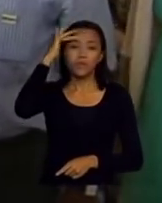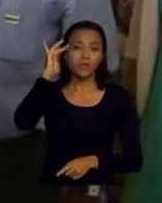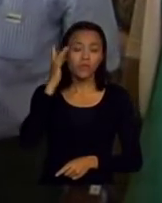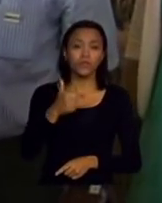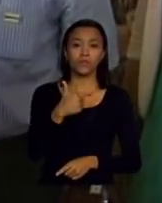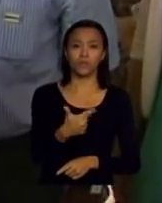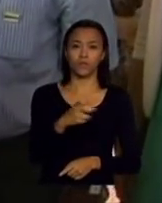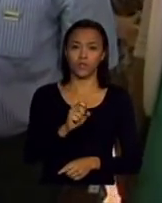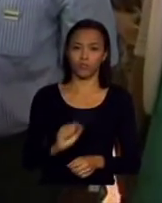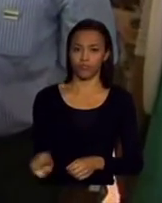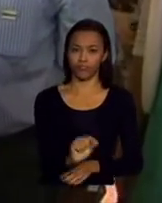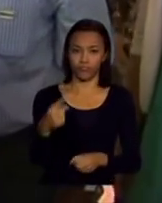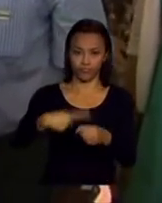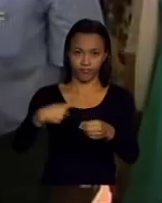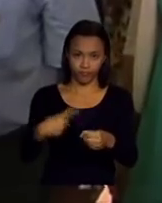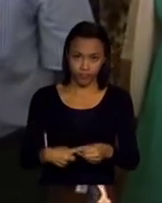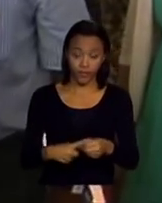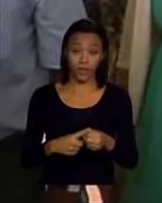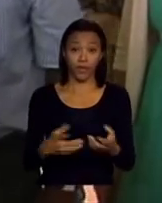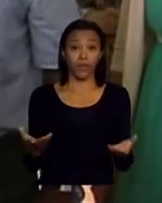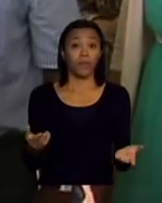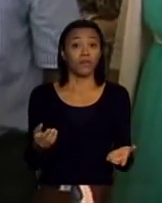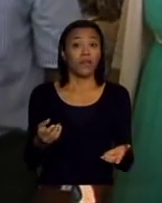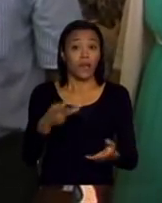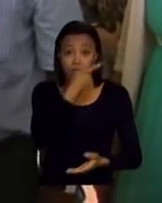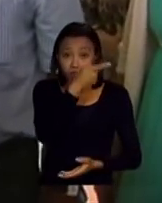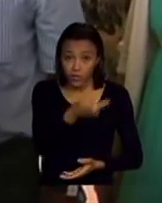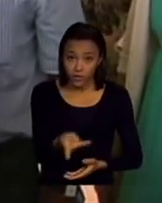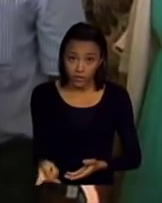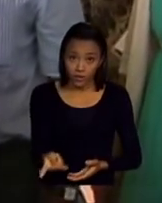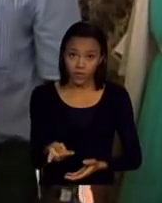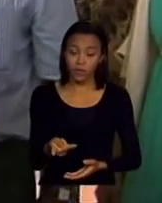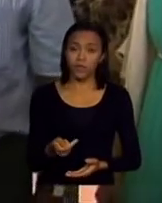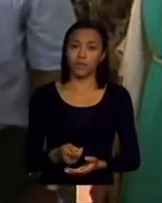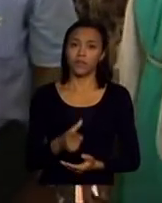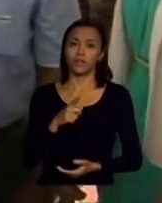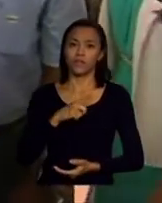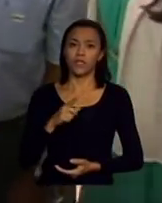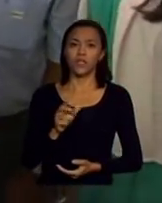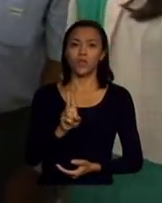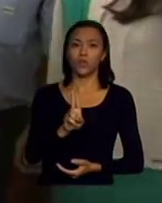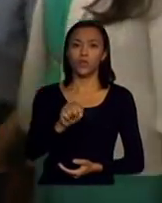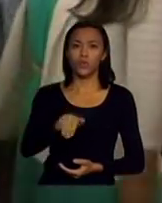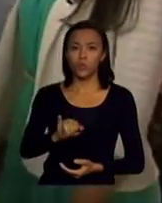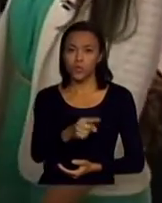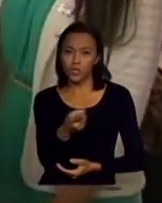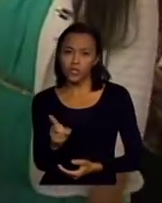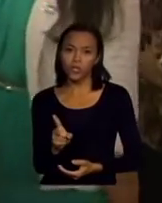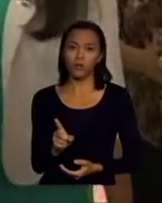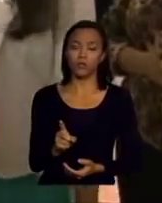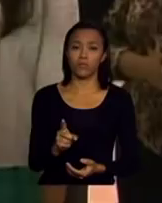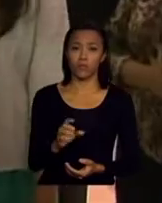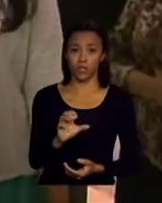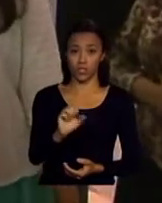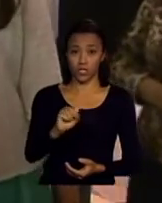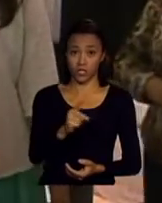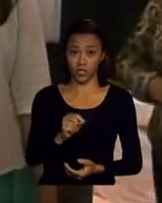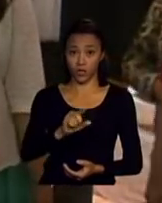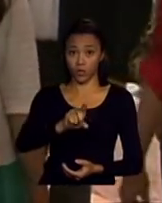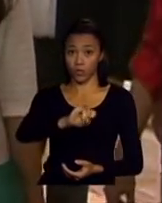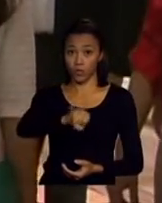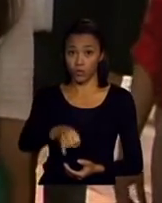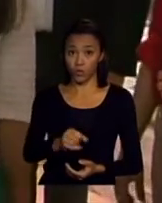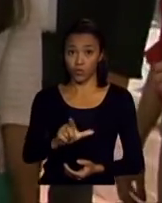municípios. A presidenta fez essa visita em São Julião, no município de São Julião, também